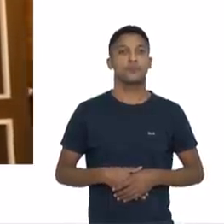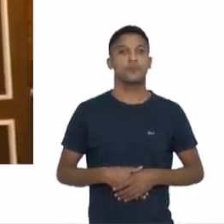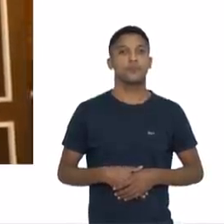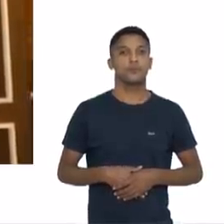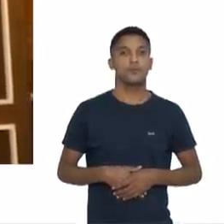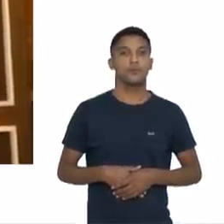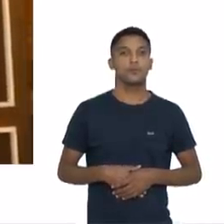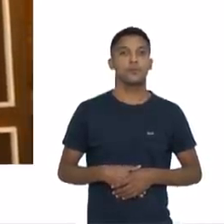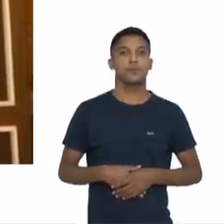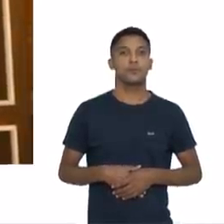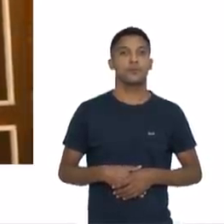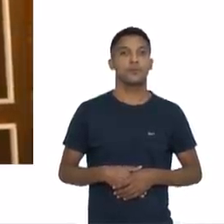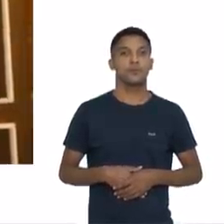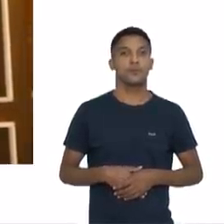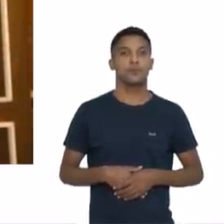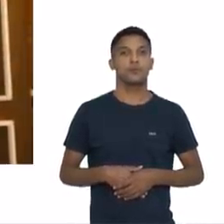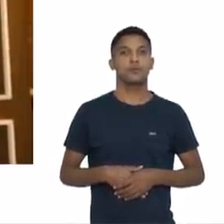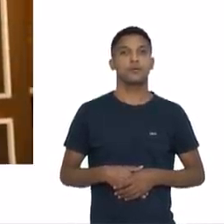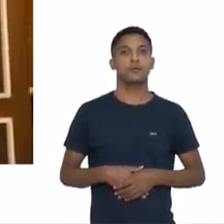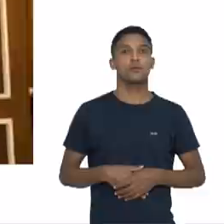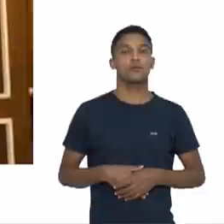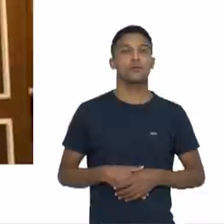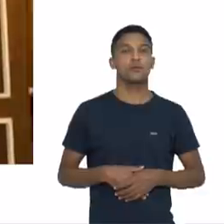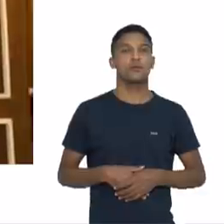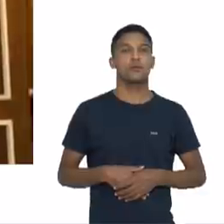e fita.